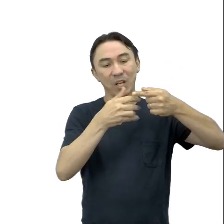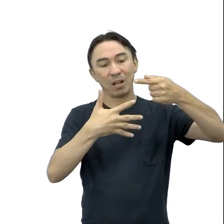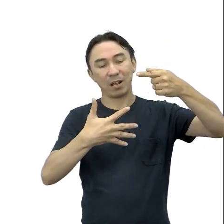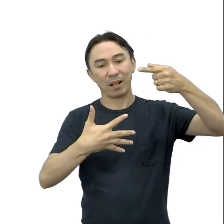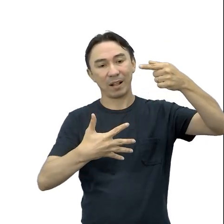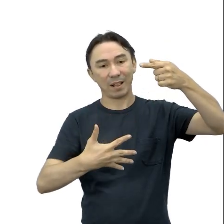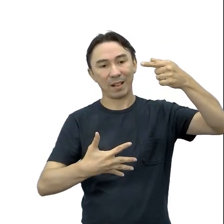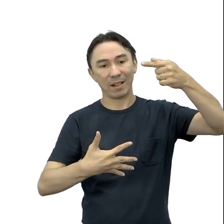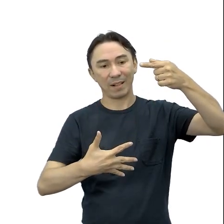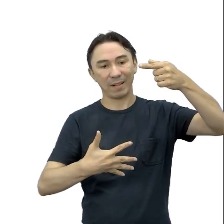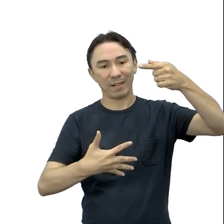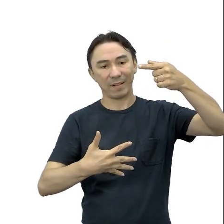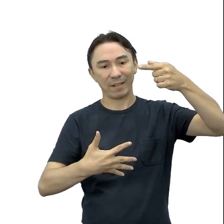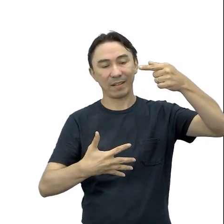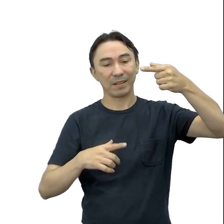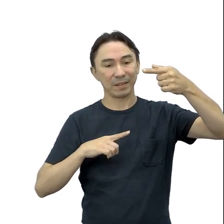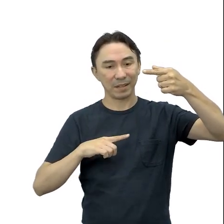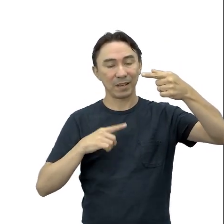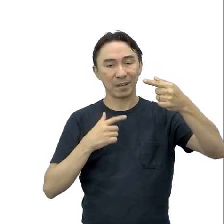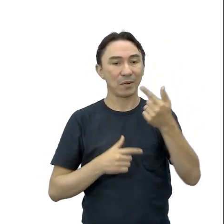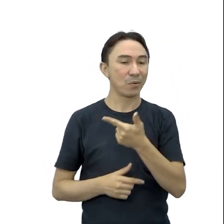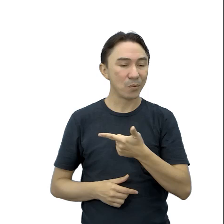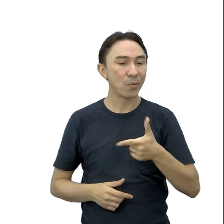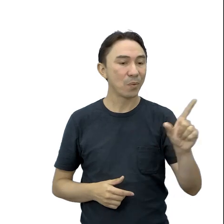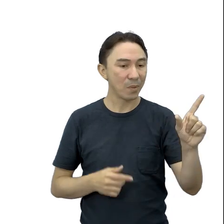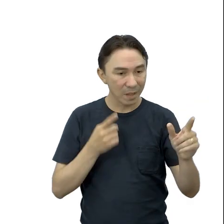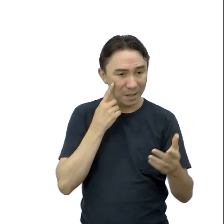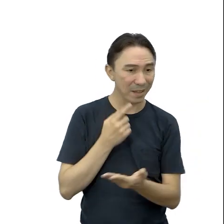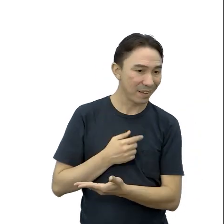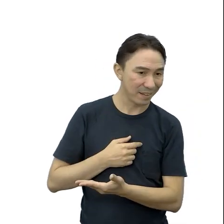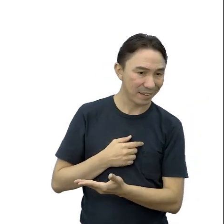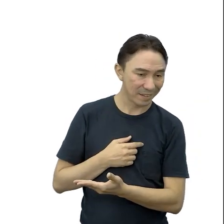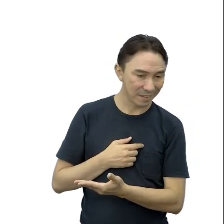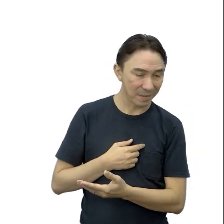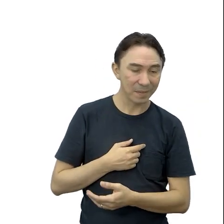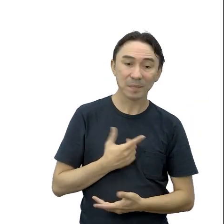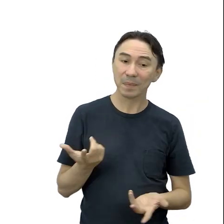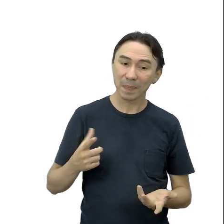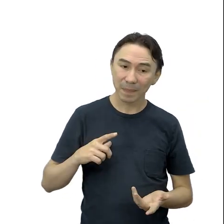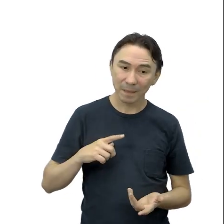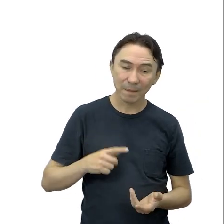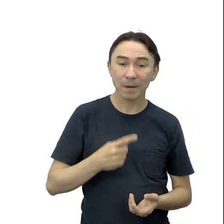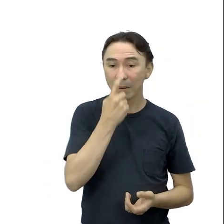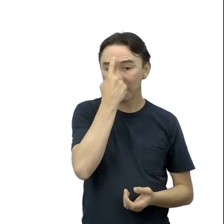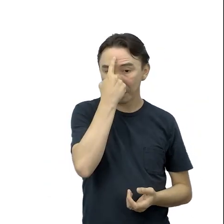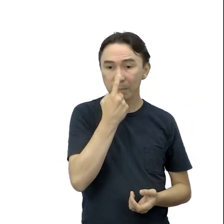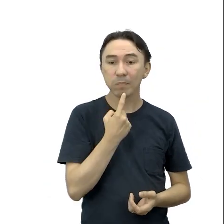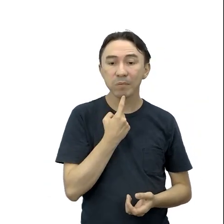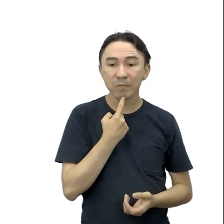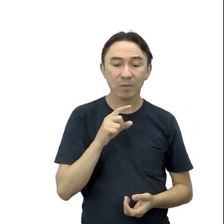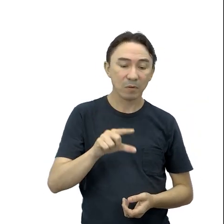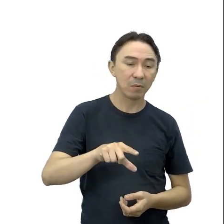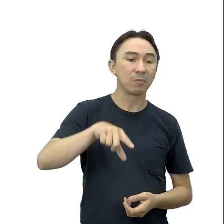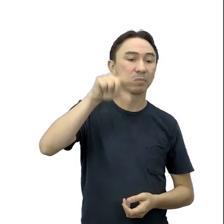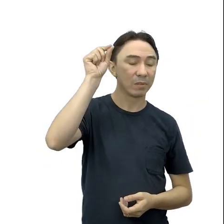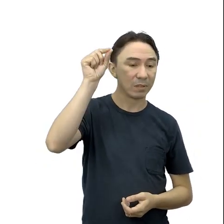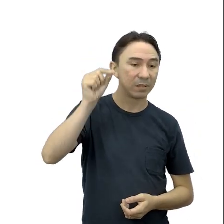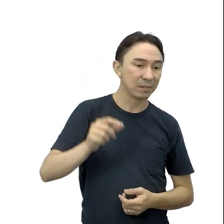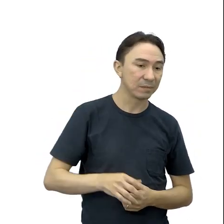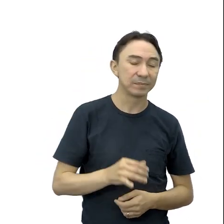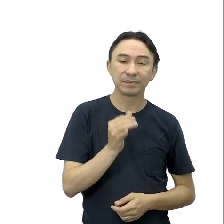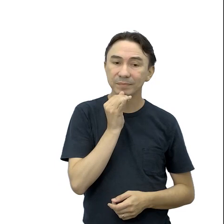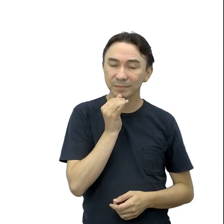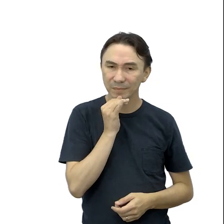vai sair para mim essa outra página, que é a seleção de perfil, onde quem tem mais de uma função na escola, cargo,